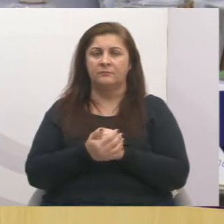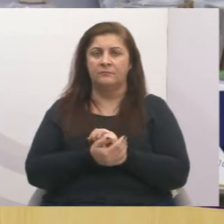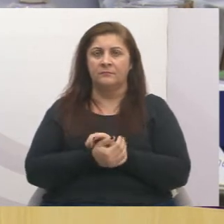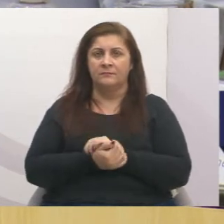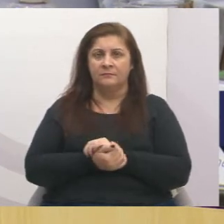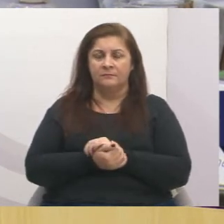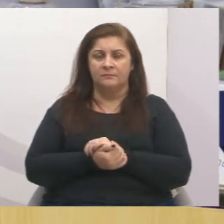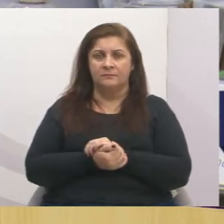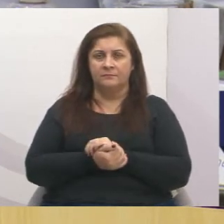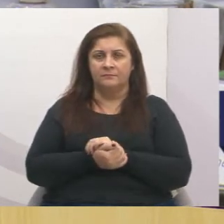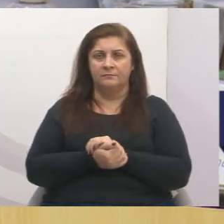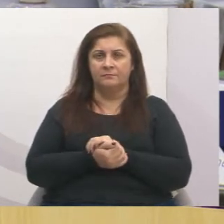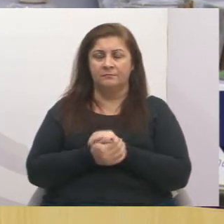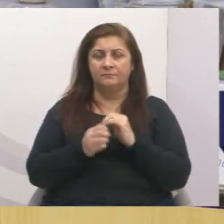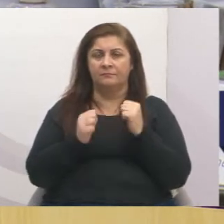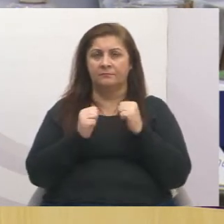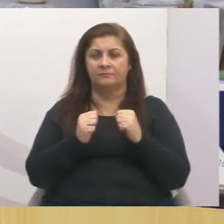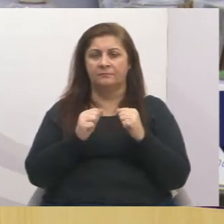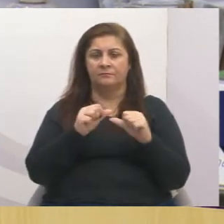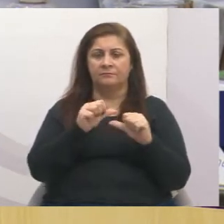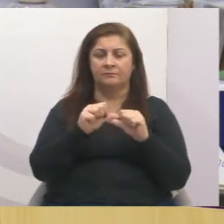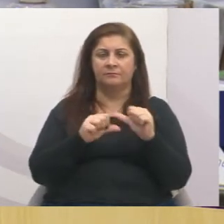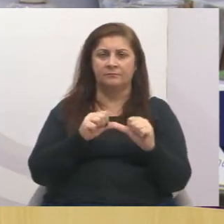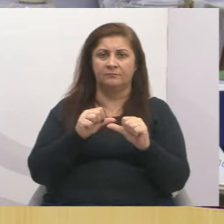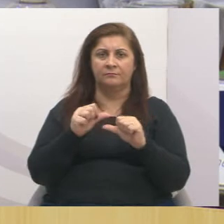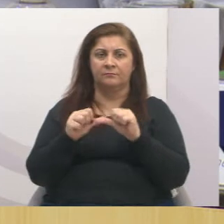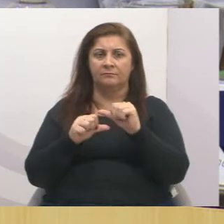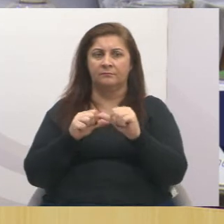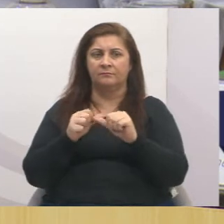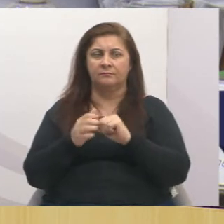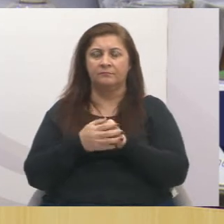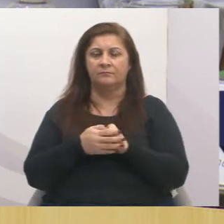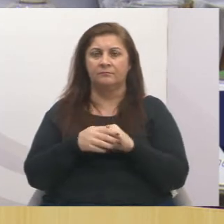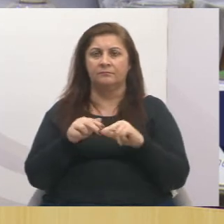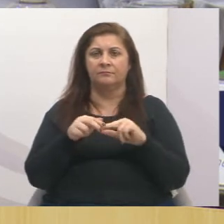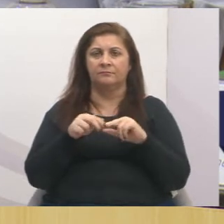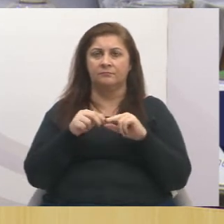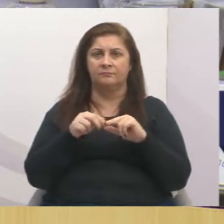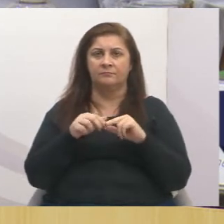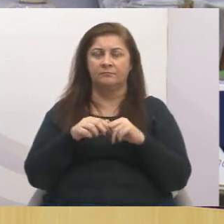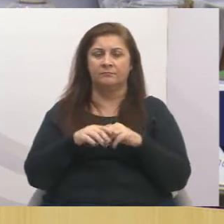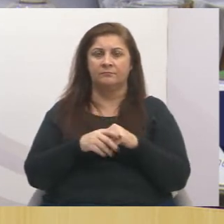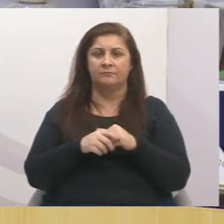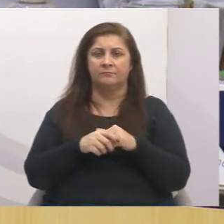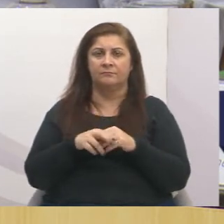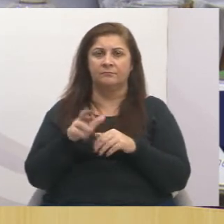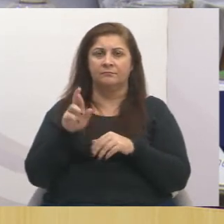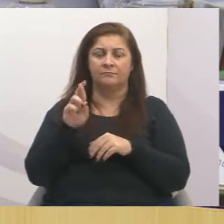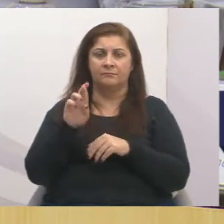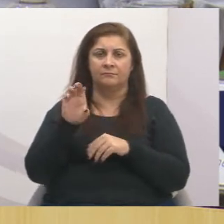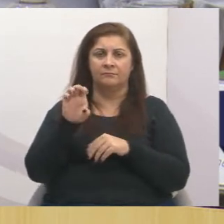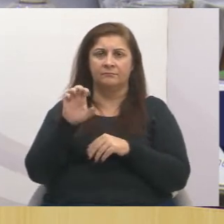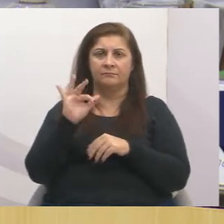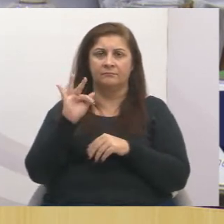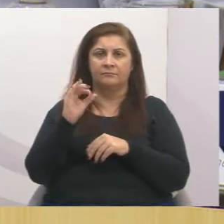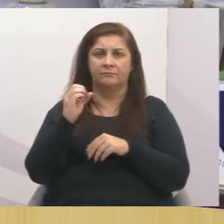que tem que ficar aí ajustando, por isso que se chama reforma. Numa reforma